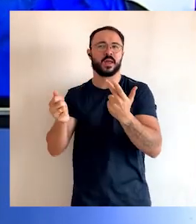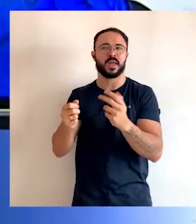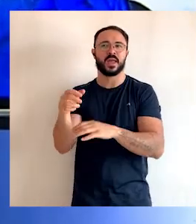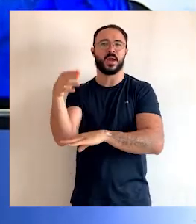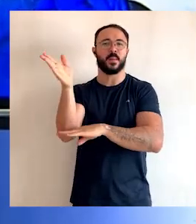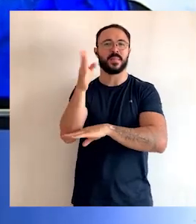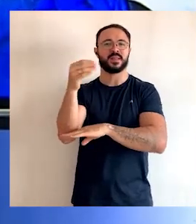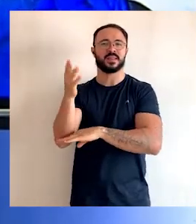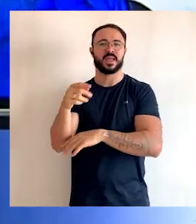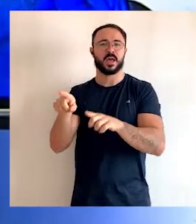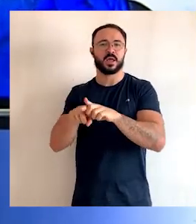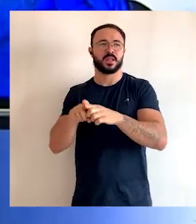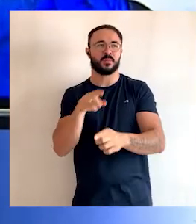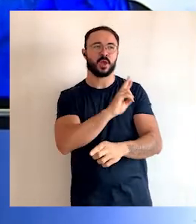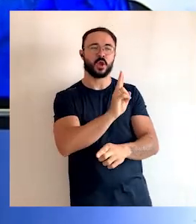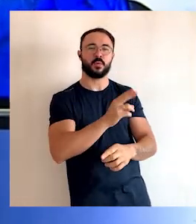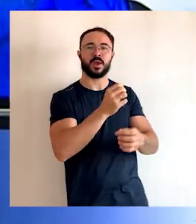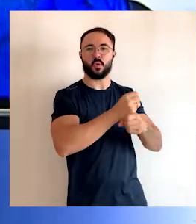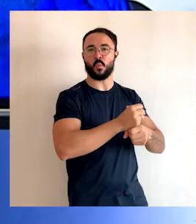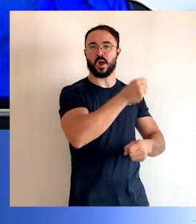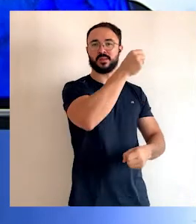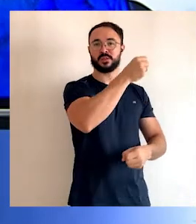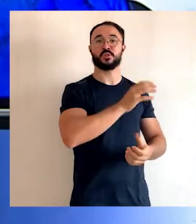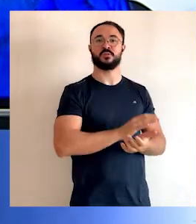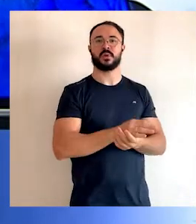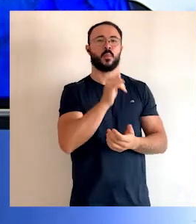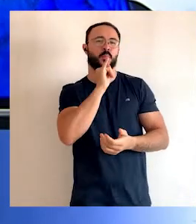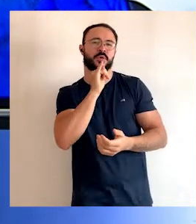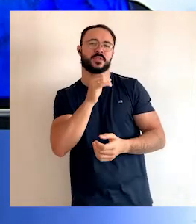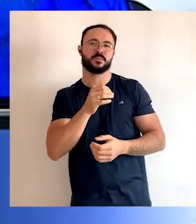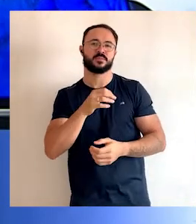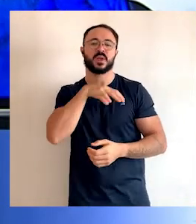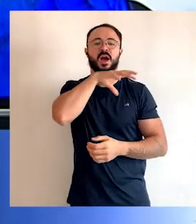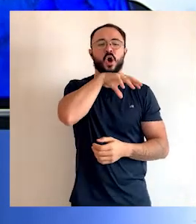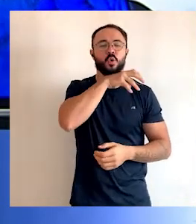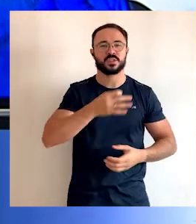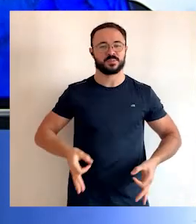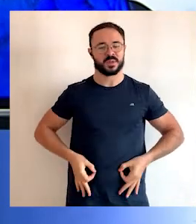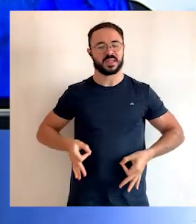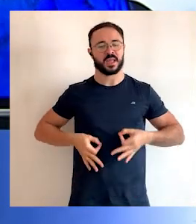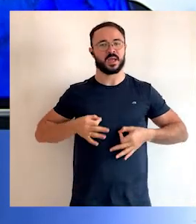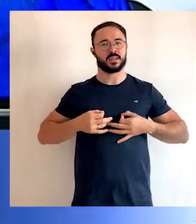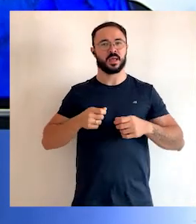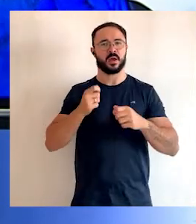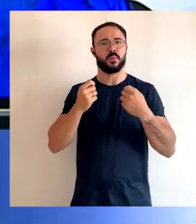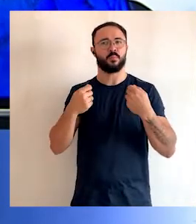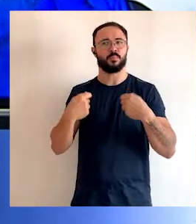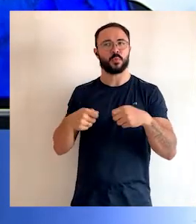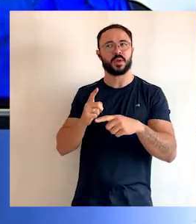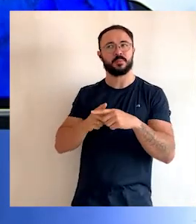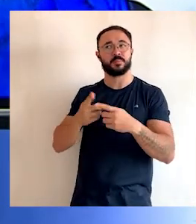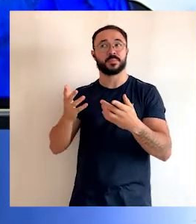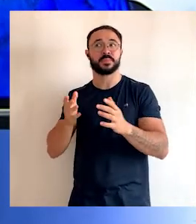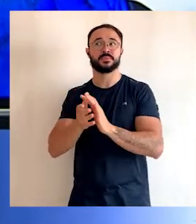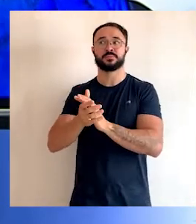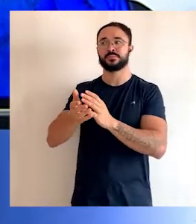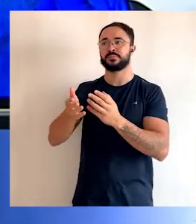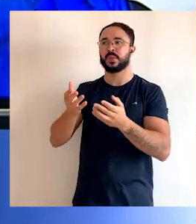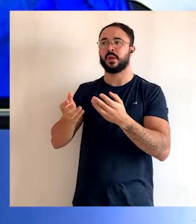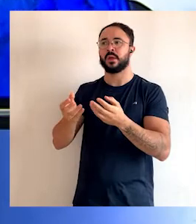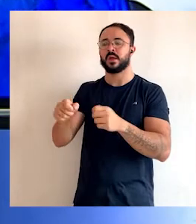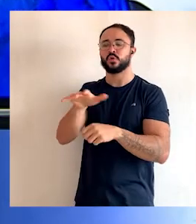o caso da onça-pintada, que também precisa de uma grande área para reprodução e também uma espécie bandeira nas campanhas